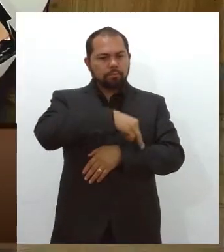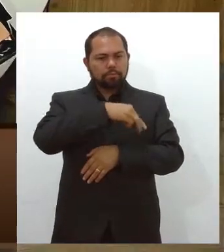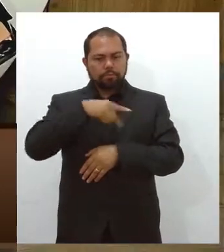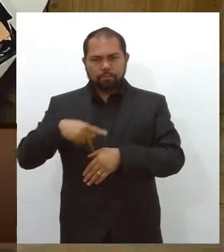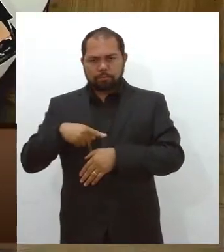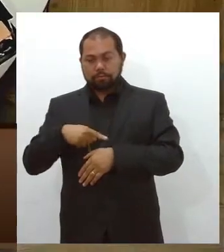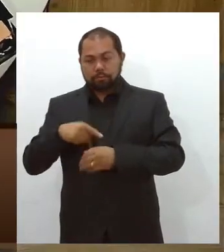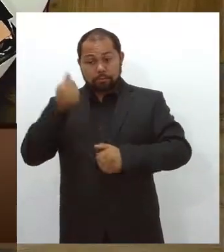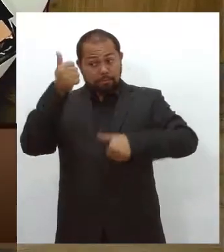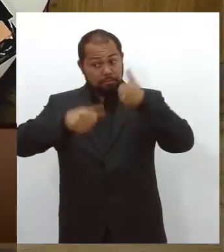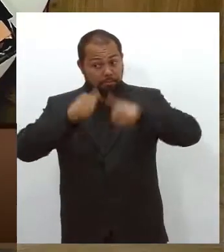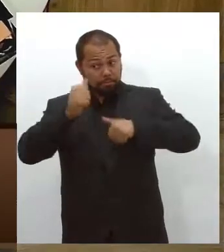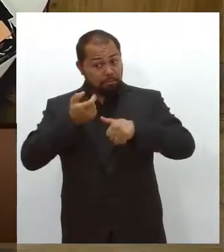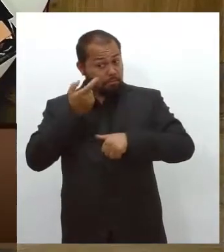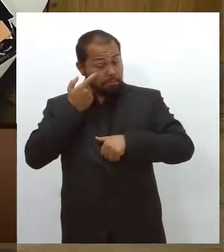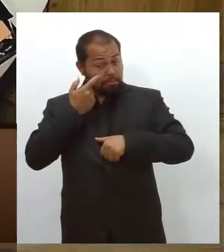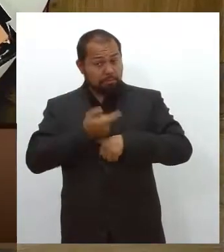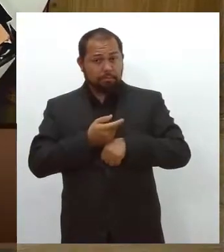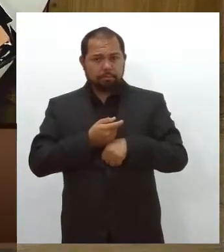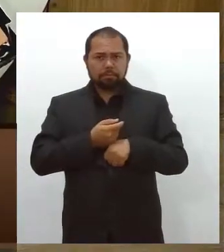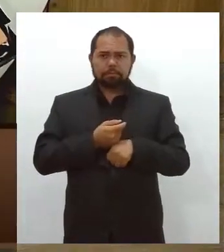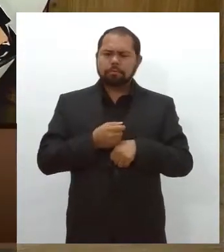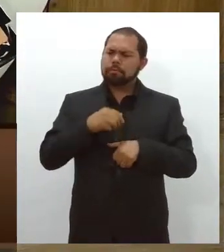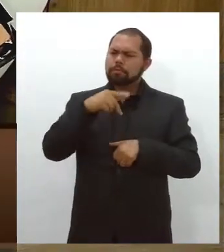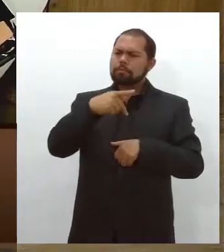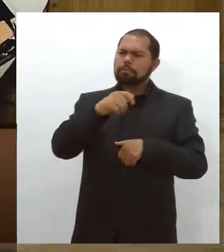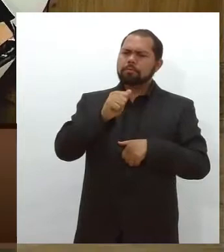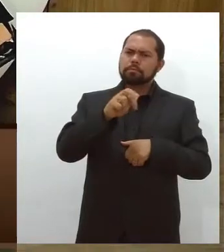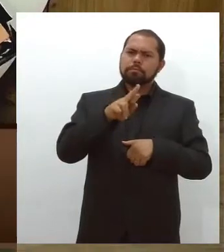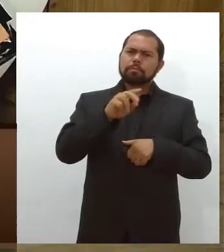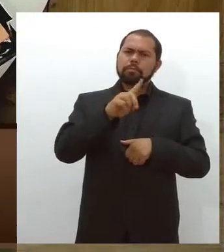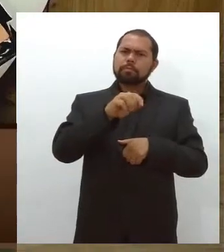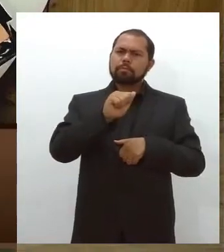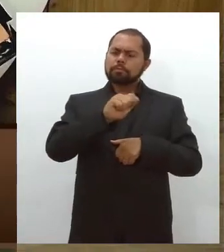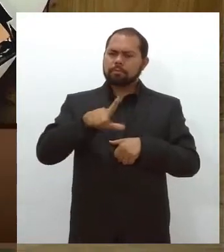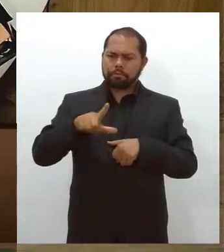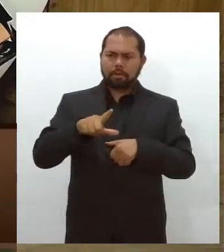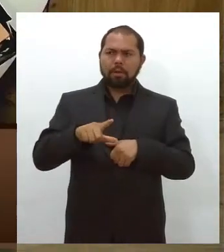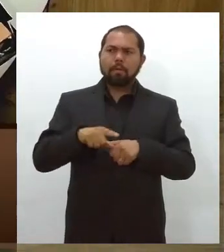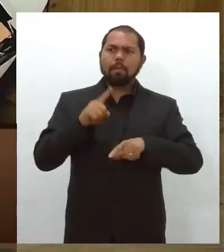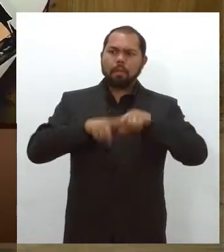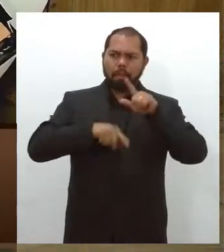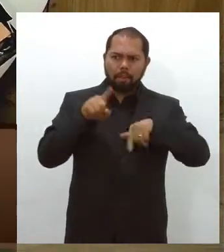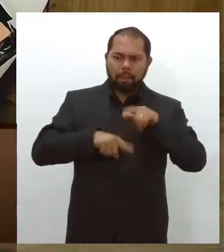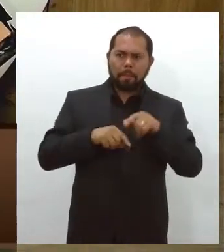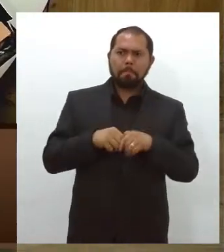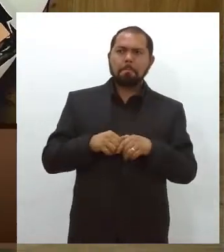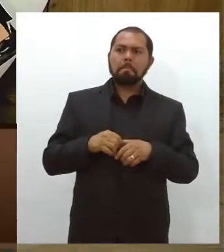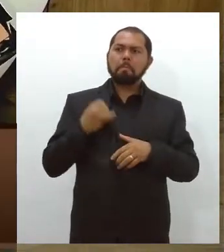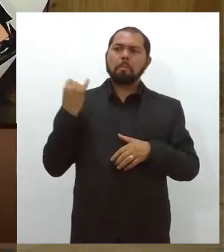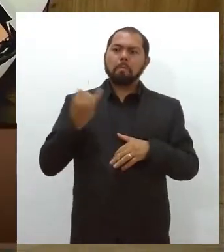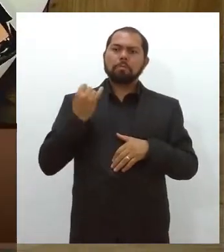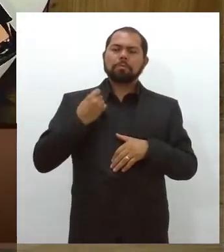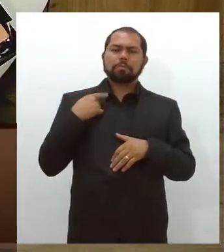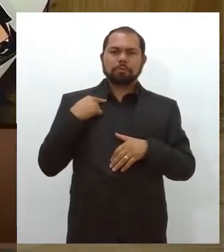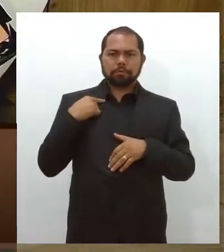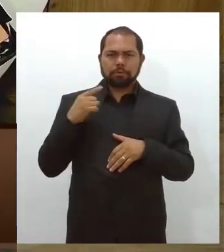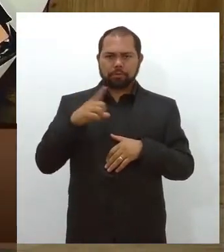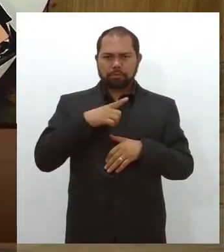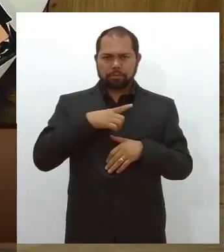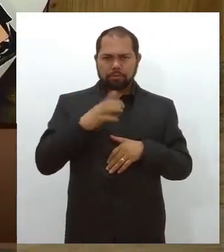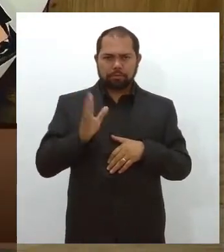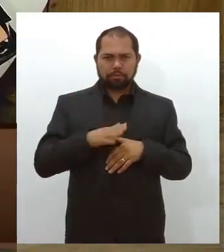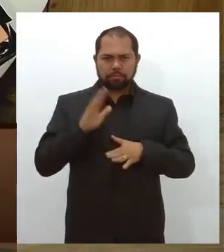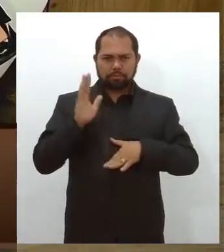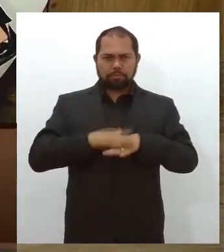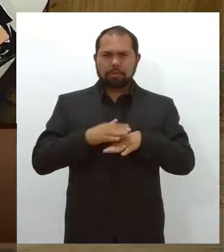Marcelo, aliás, o Pardal é um instrumento extremamente relevante, já recebeu nos últimos dias aí mais de 1.000